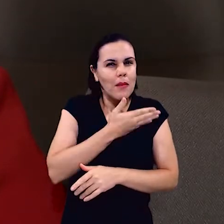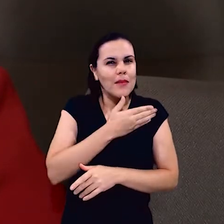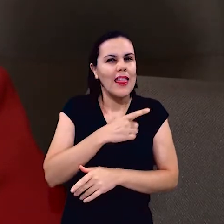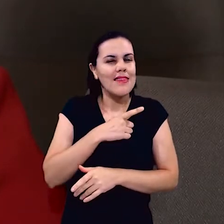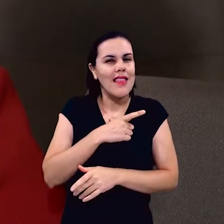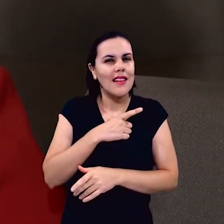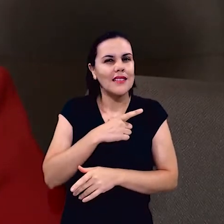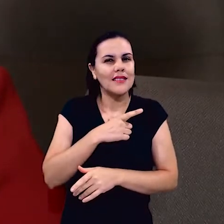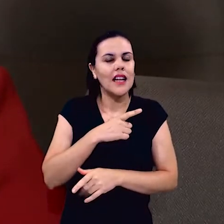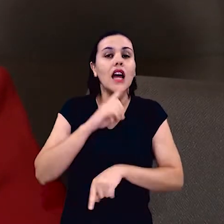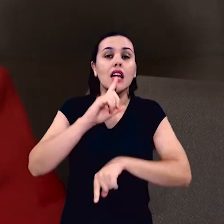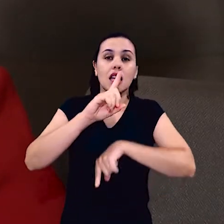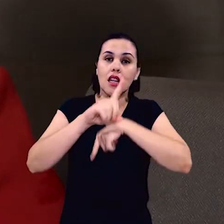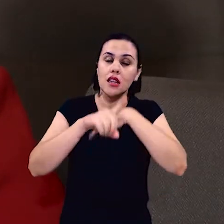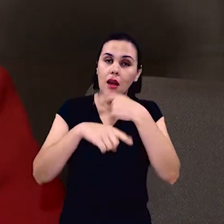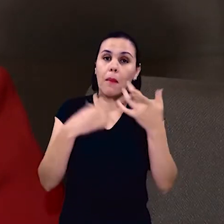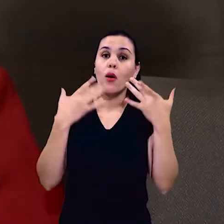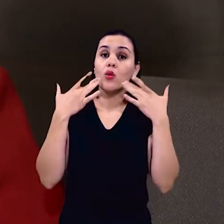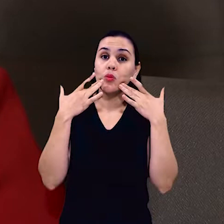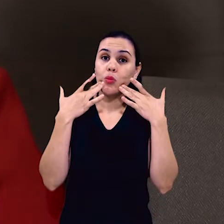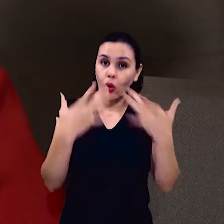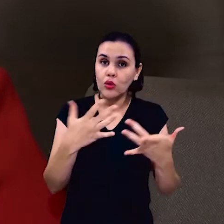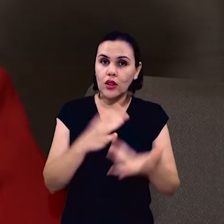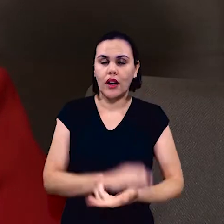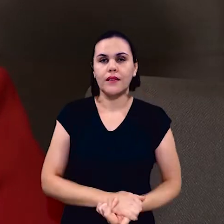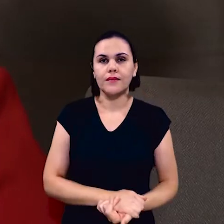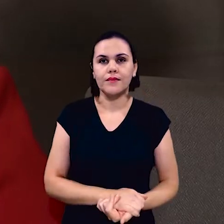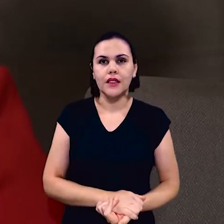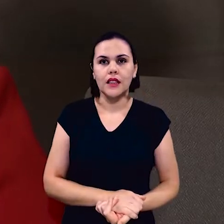propósito. E Deus tinha que mostrar